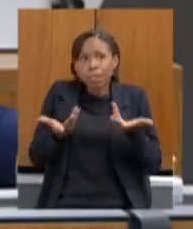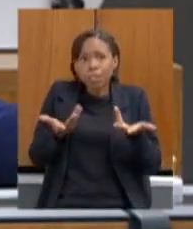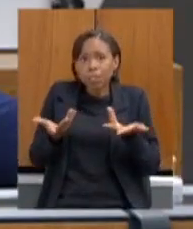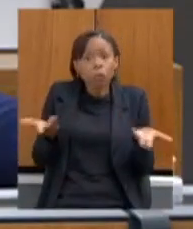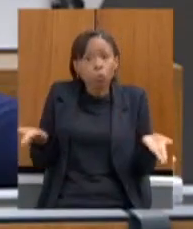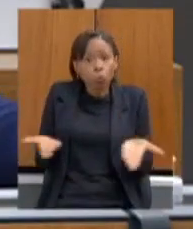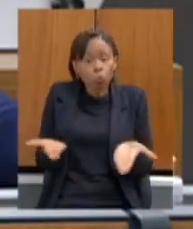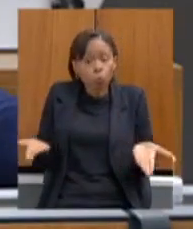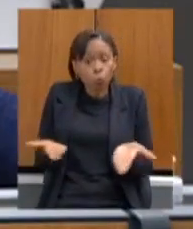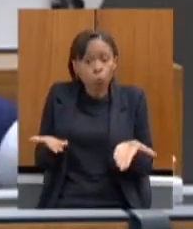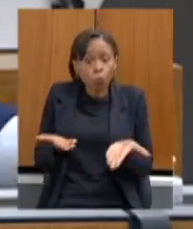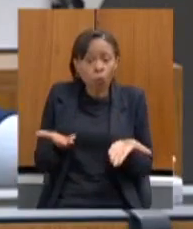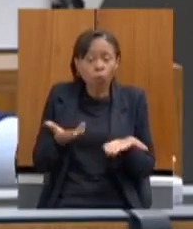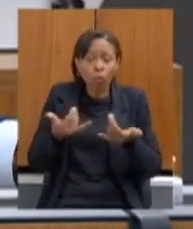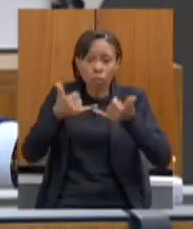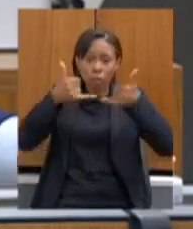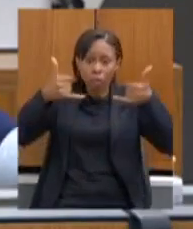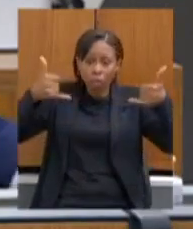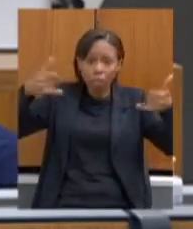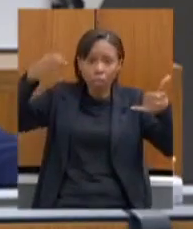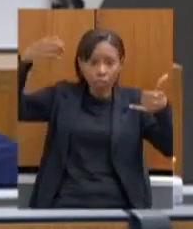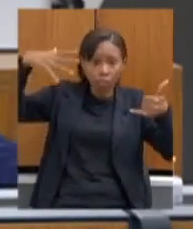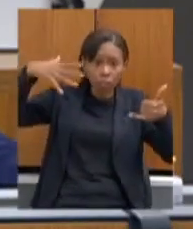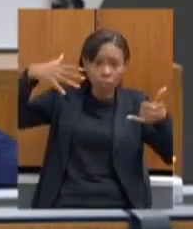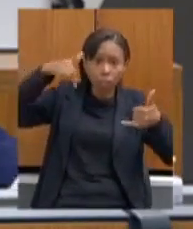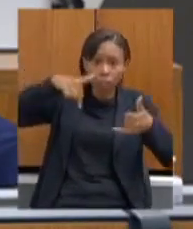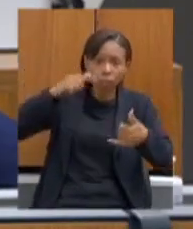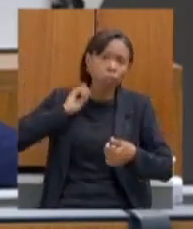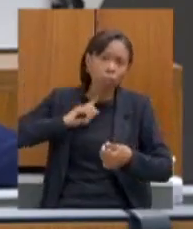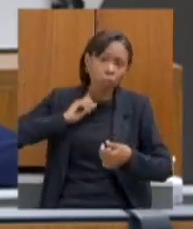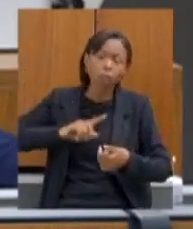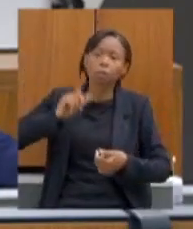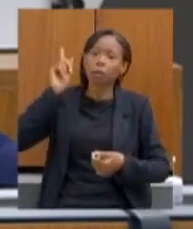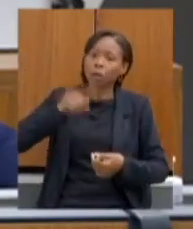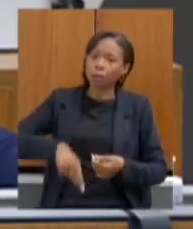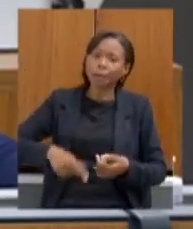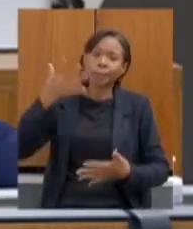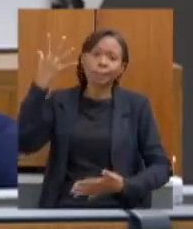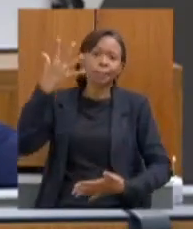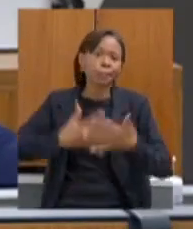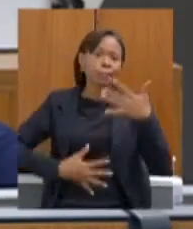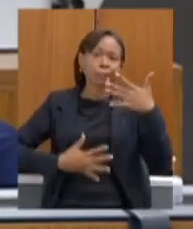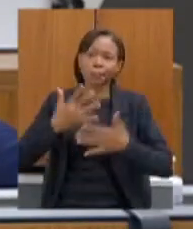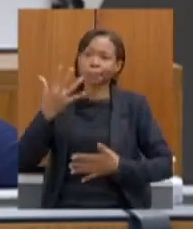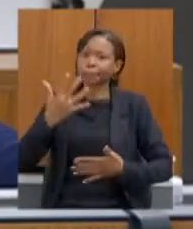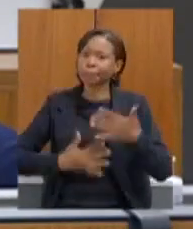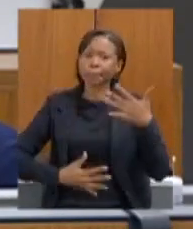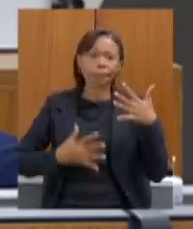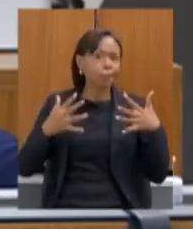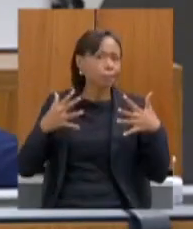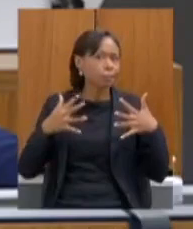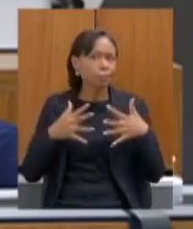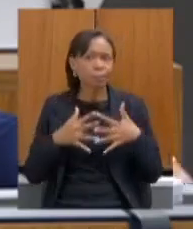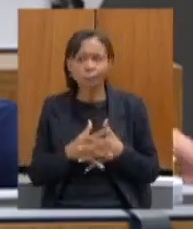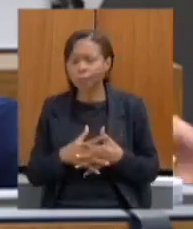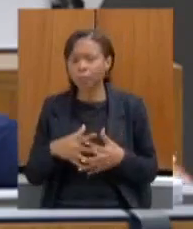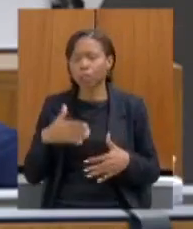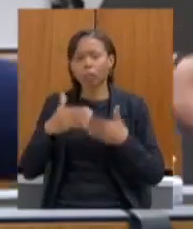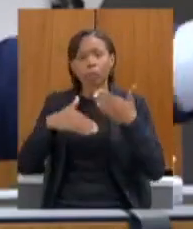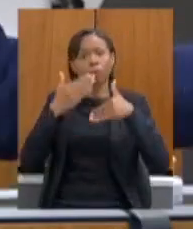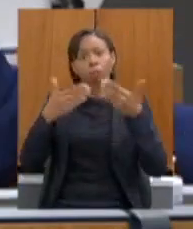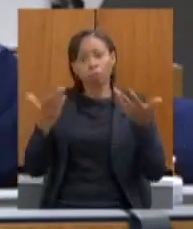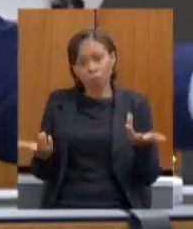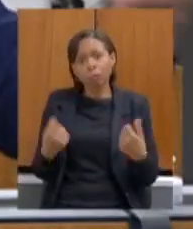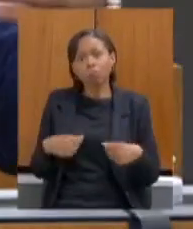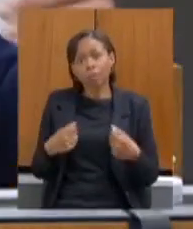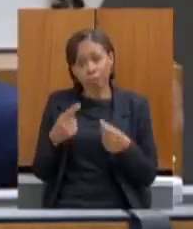hoje, a condição energética do nosso Estado é, sim, uma das travas para o nosso desenvolvimento. Nós precisamos encarar esse problema de frente. E contamos